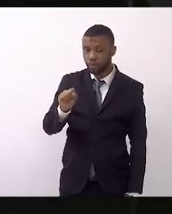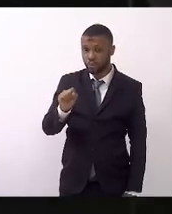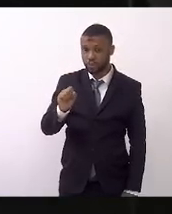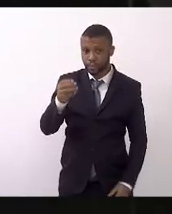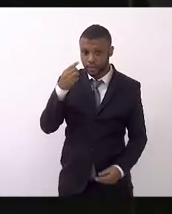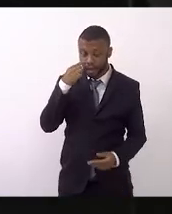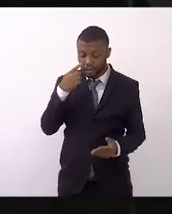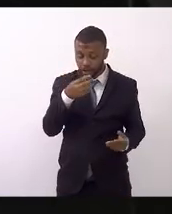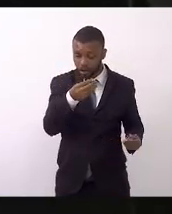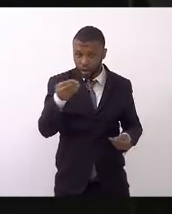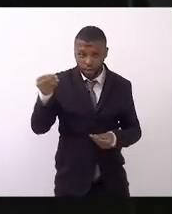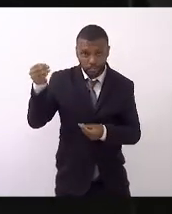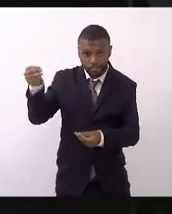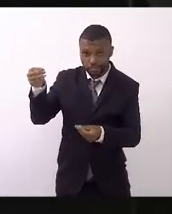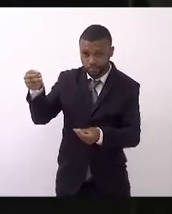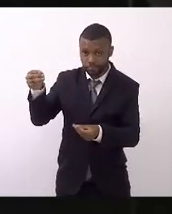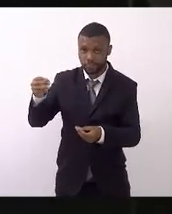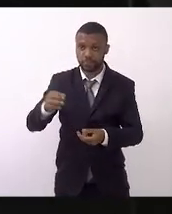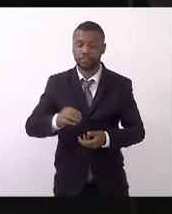mãos.